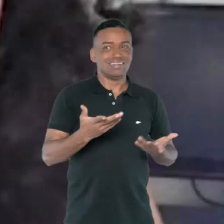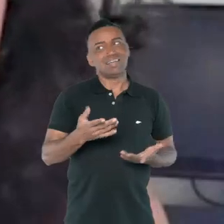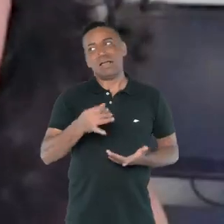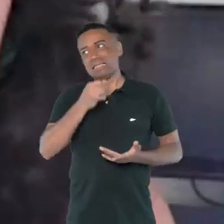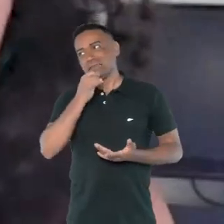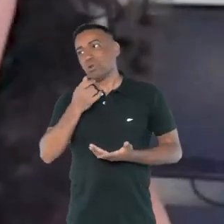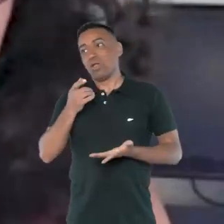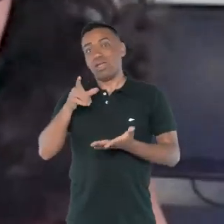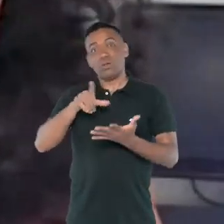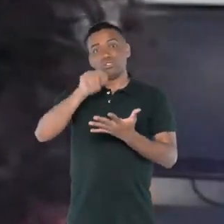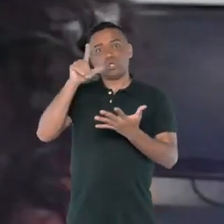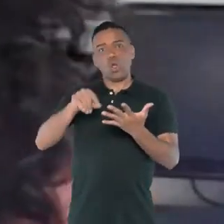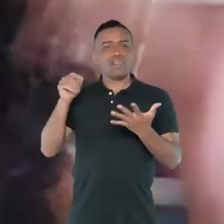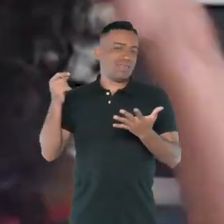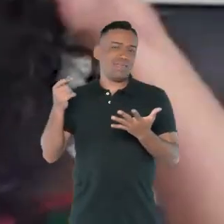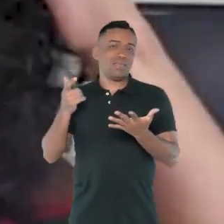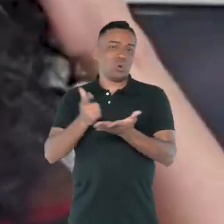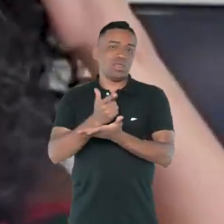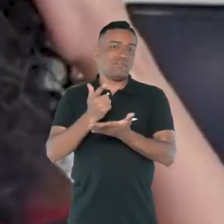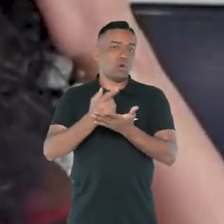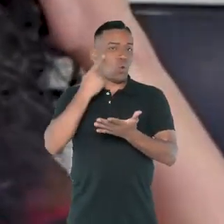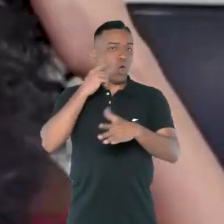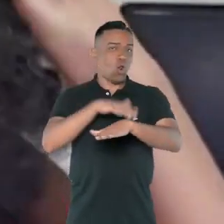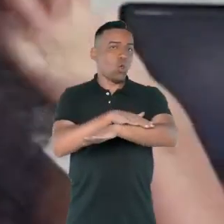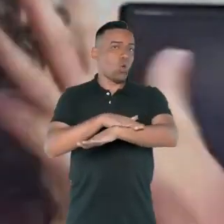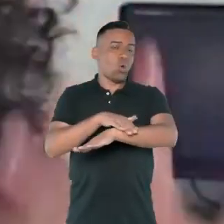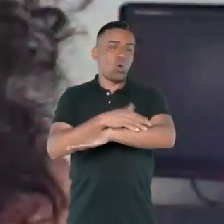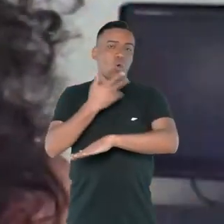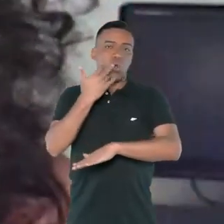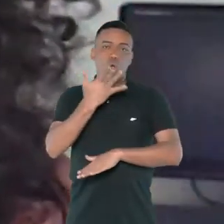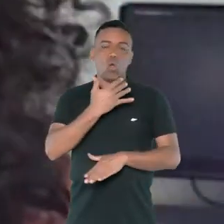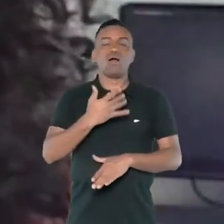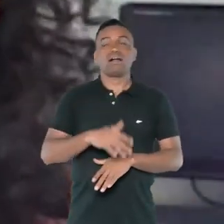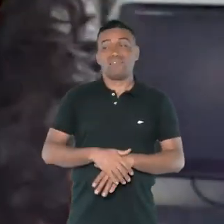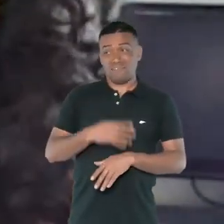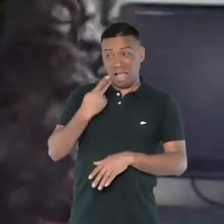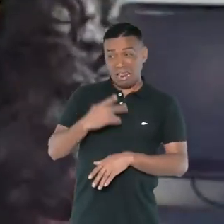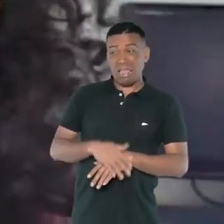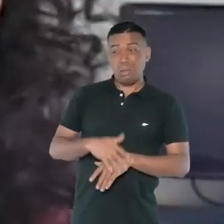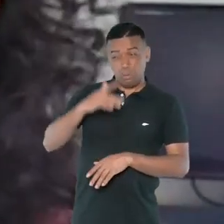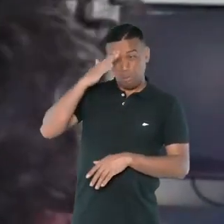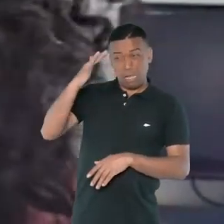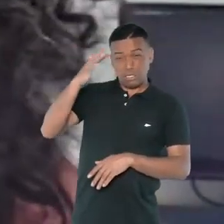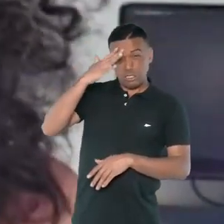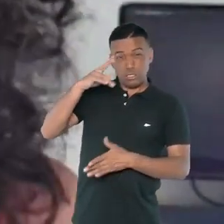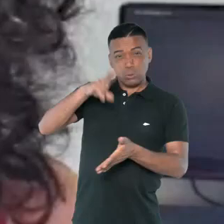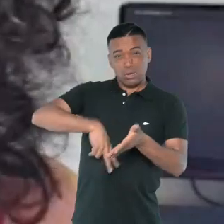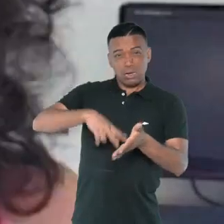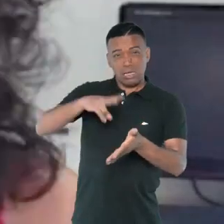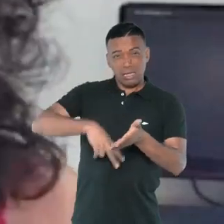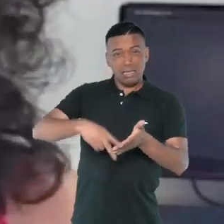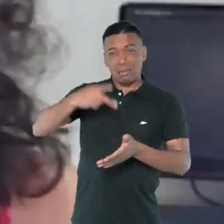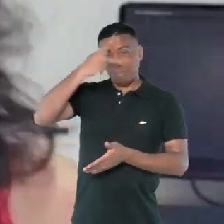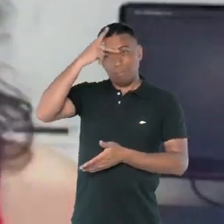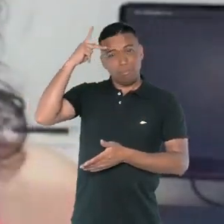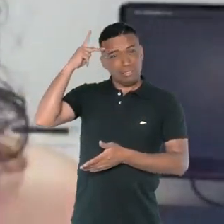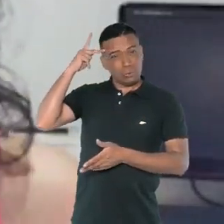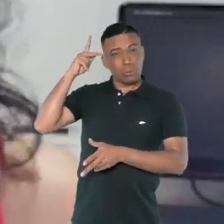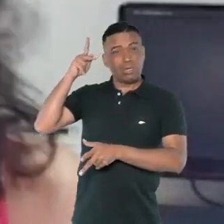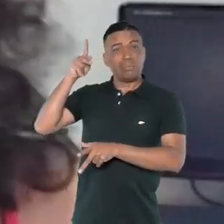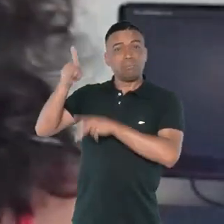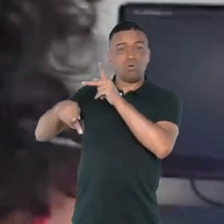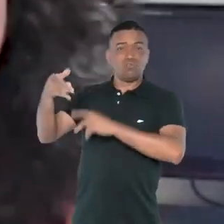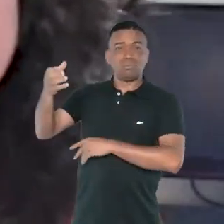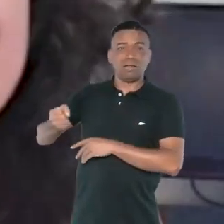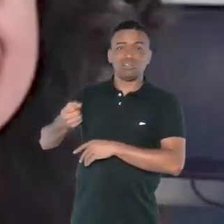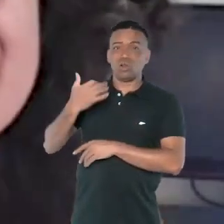A gente sabe disso. Por mais quando as pessoas falam assim, mas quando eu escolho um livro eu não olho a cor. Quando a pessoa fala isso, eu já sei, então imagino